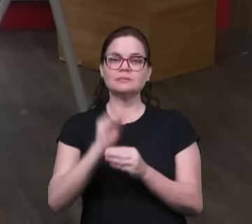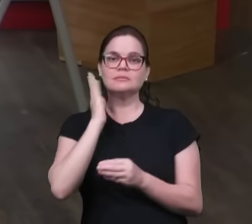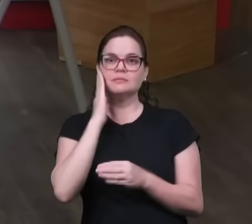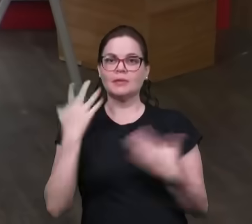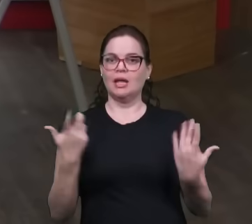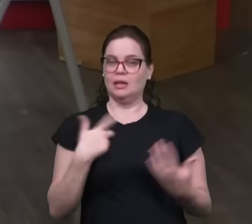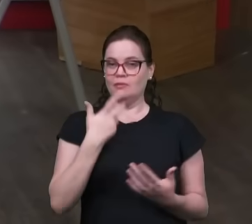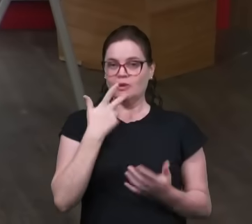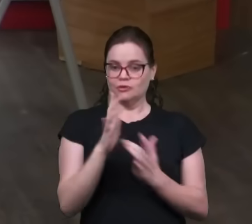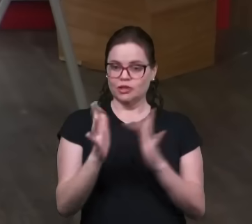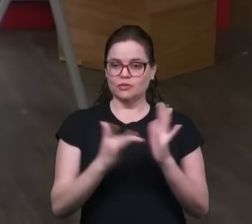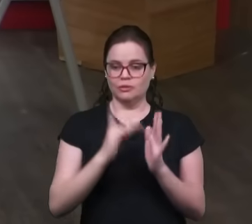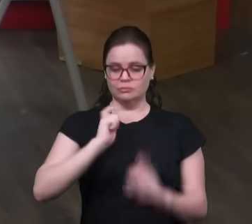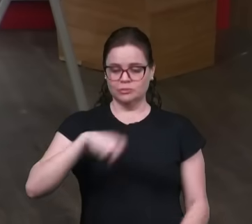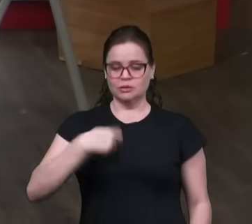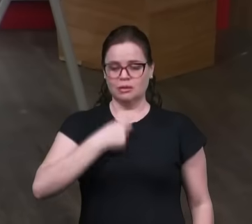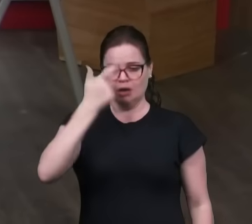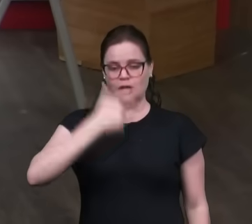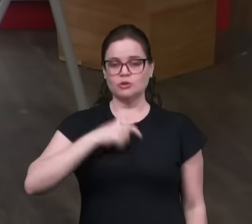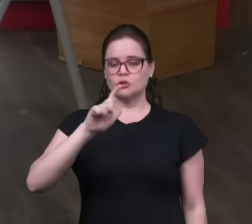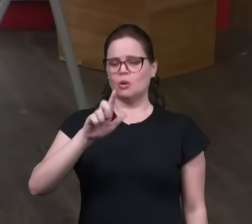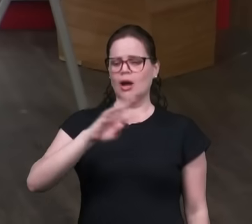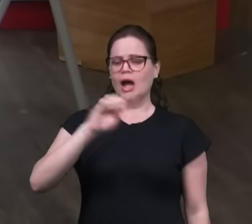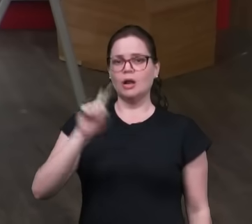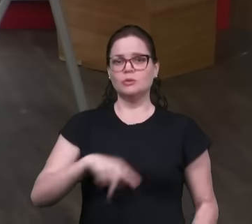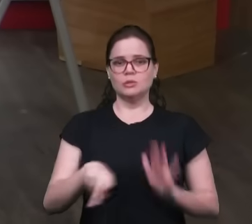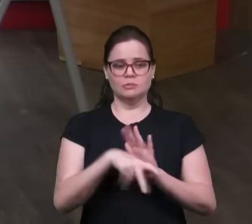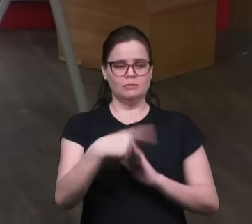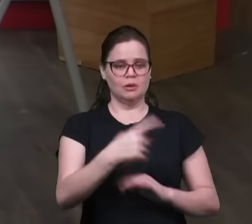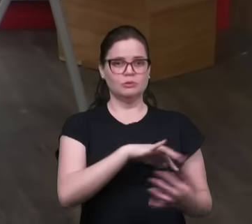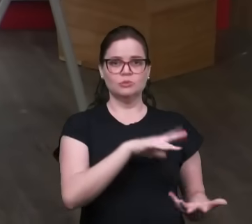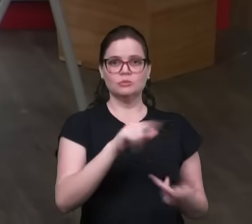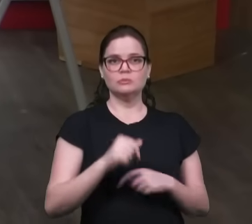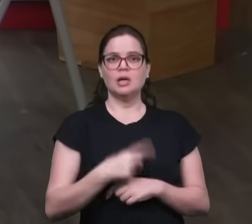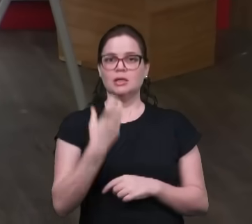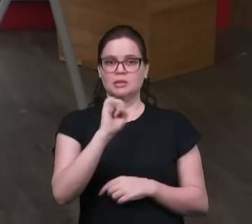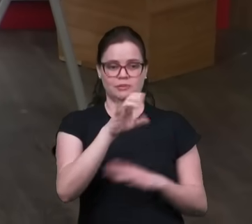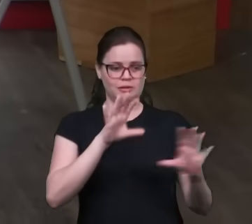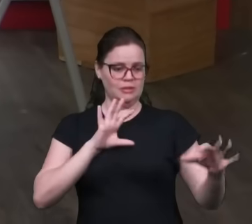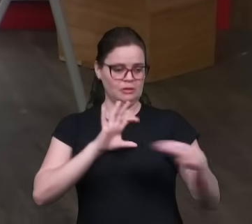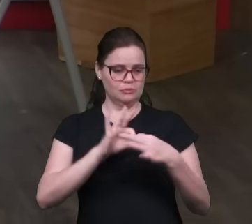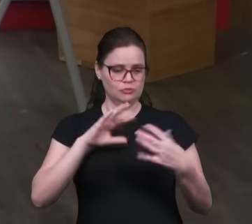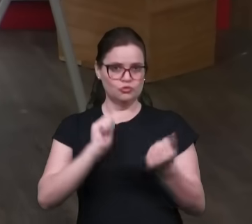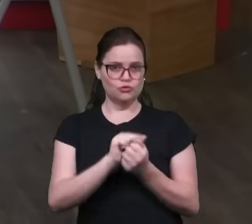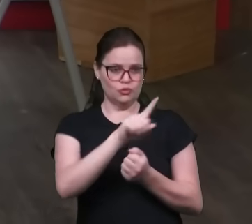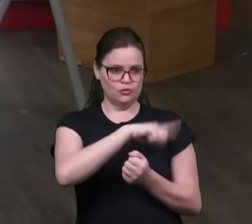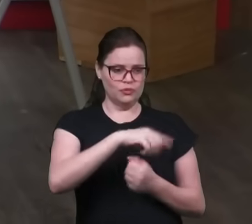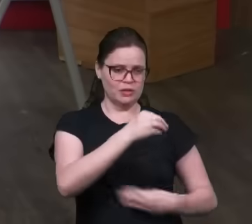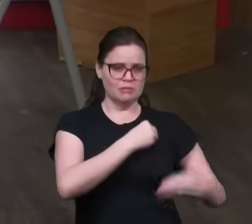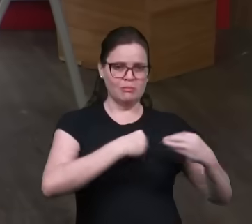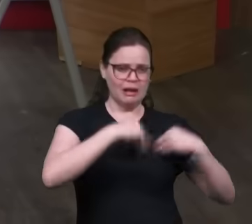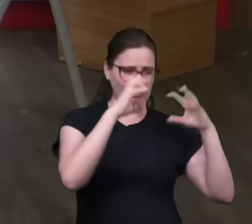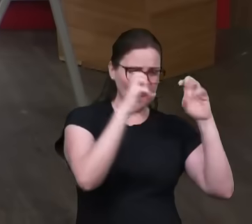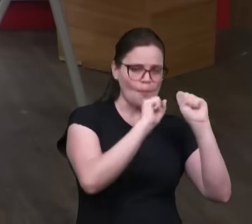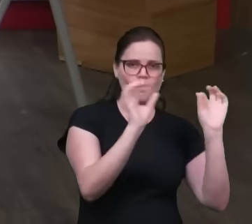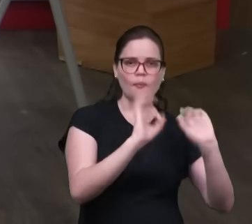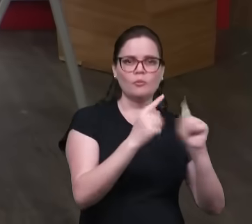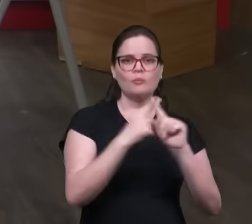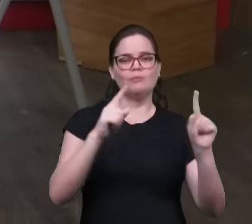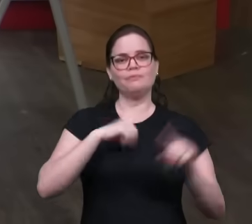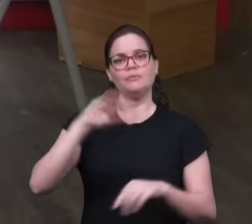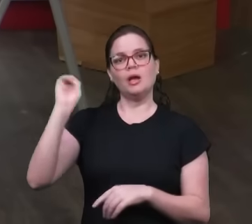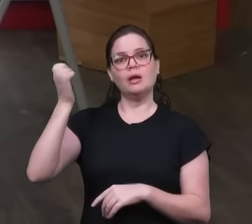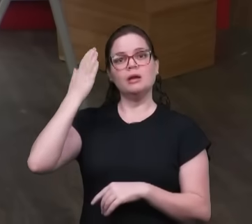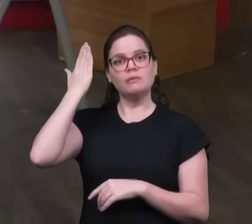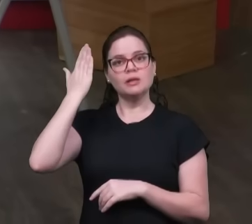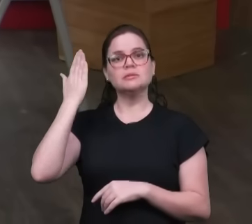mundo, não foi isso? Isso mesmo, eu sou a luz do mundo. Eu sou a luz do mundo. E quem está não anda em trevas. E quem me segue não anda em trevas, mas terá a luz